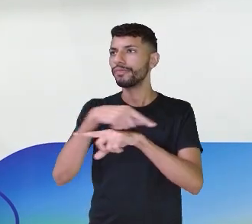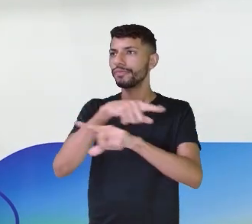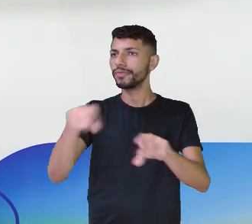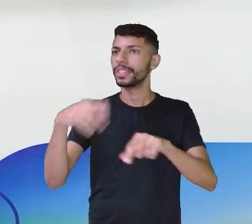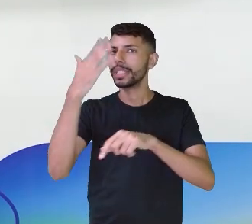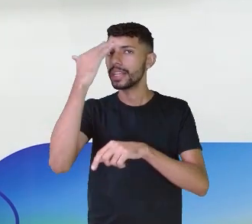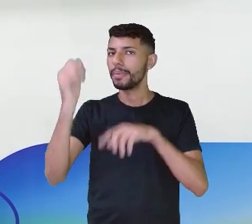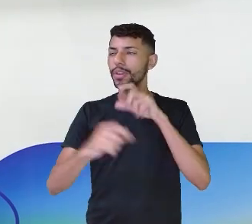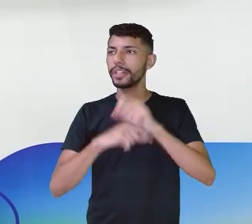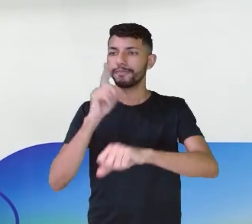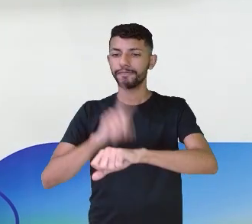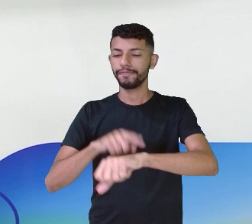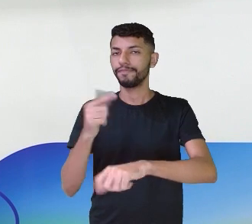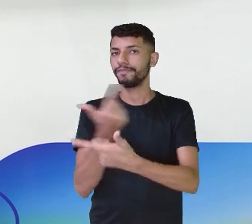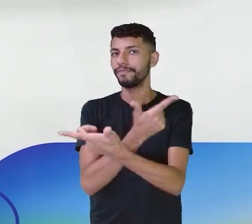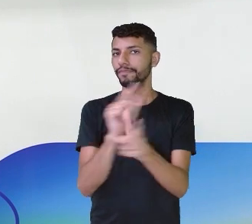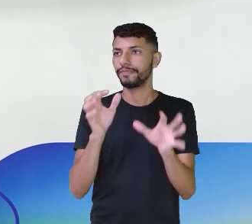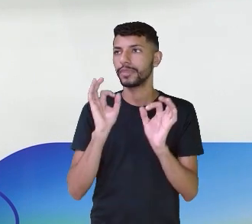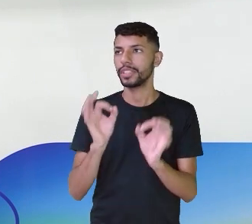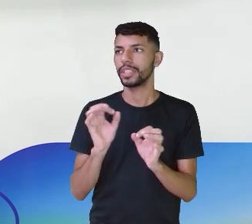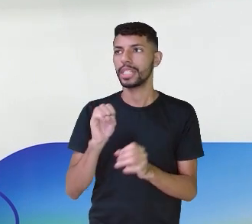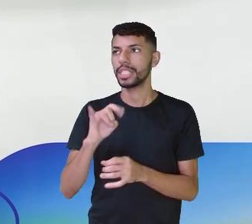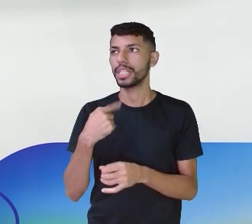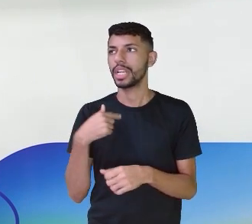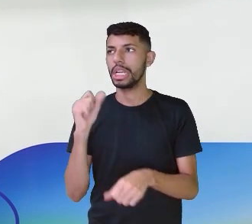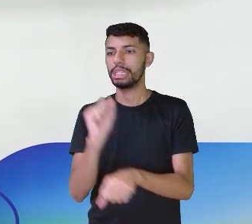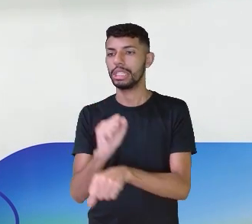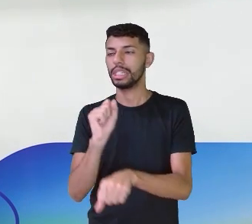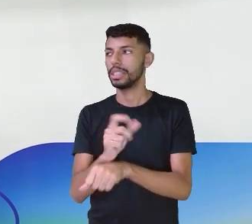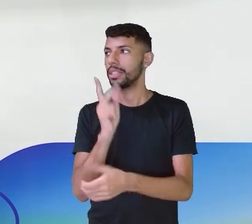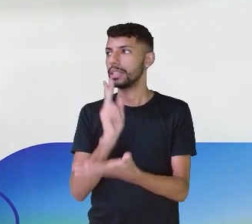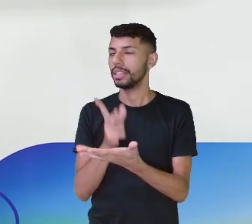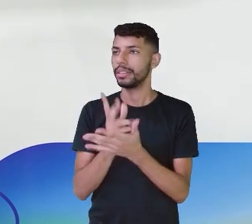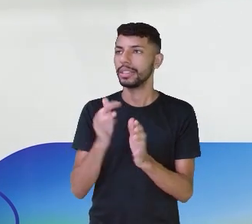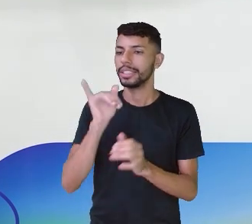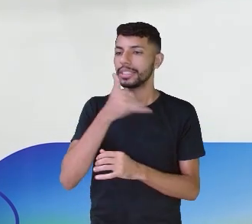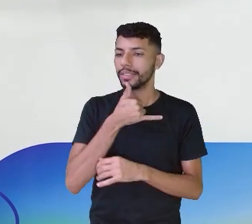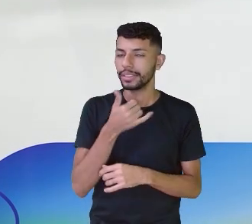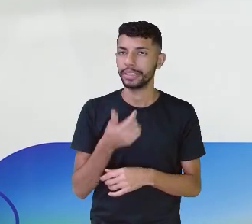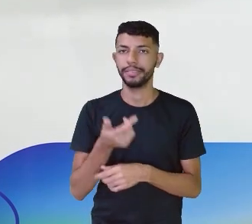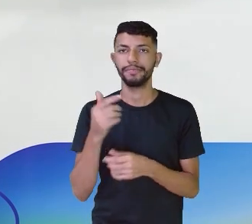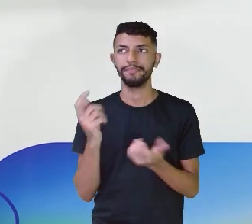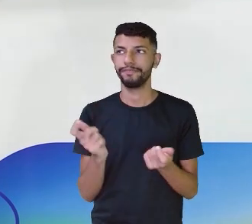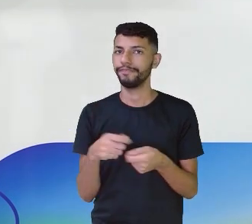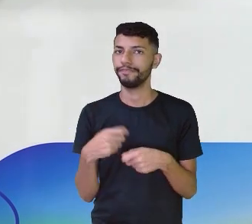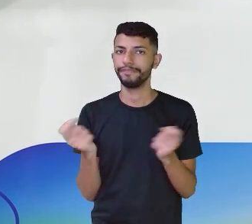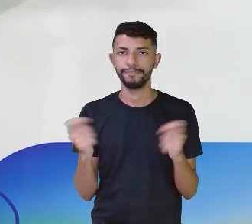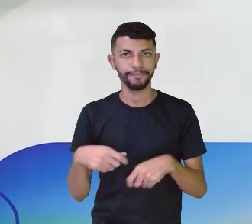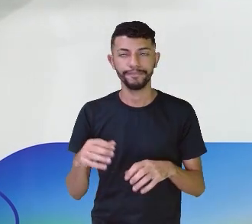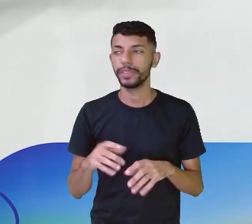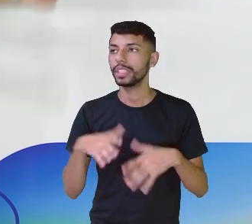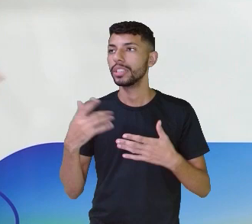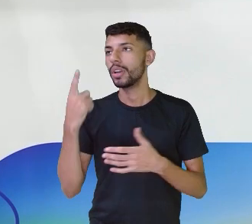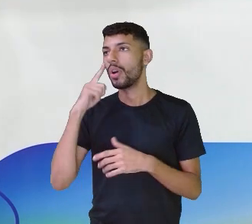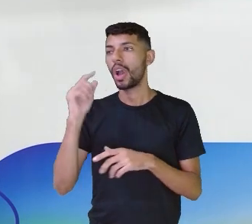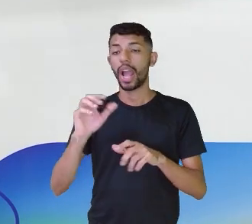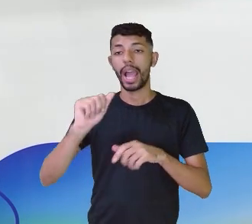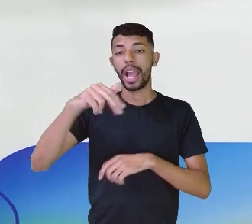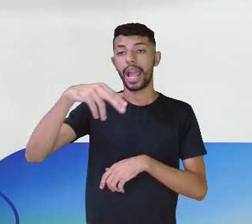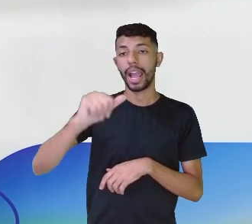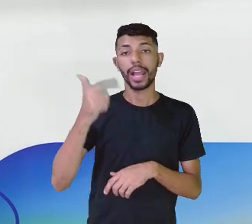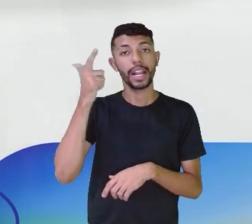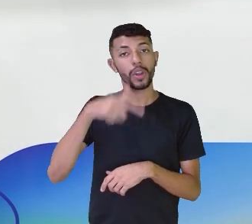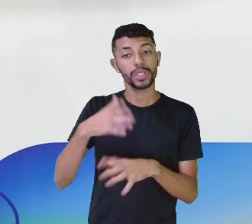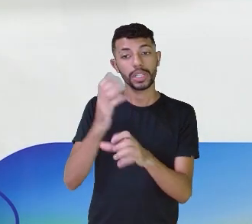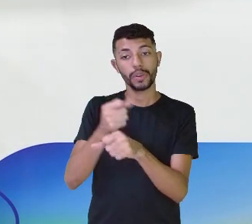dá tempo se eu ficar só esperando, né? Infelizmente não dá. Ana marcou